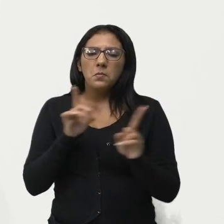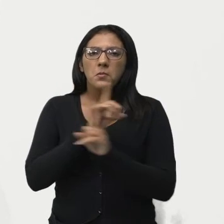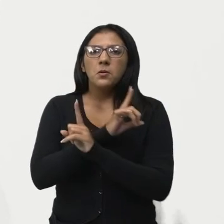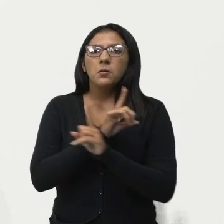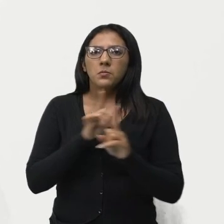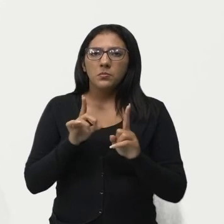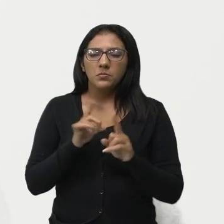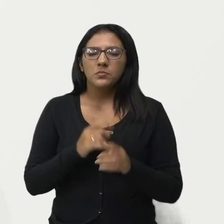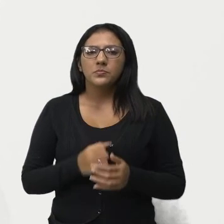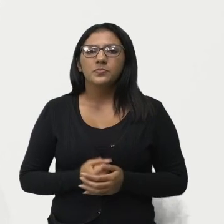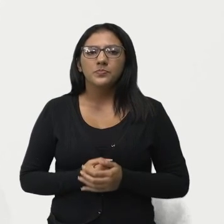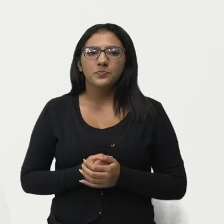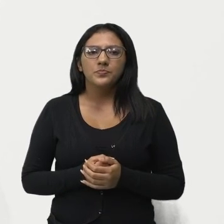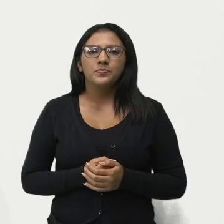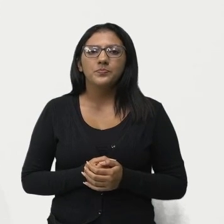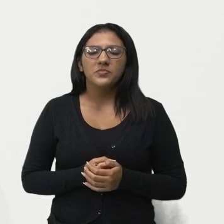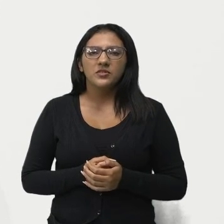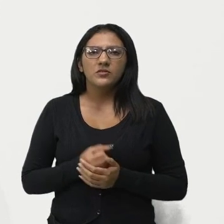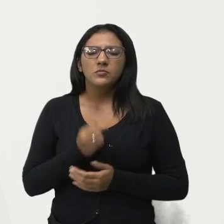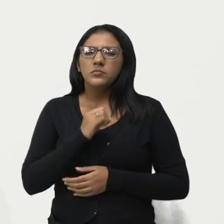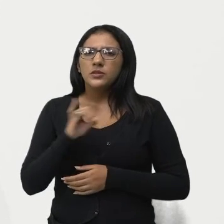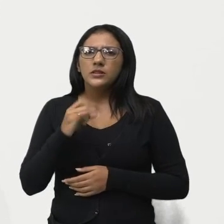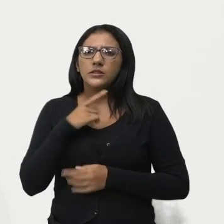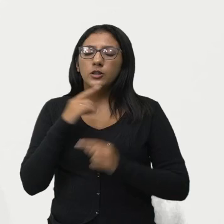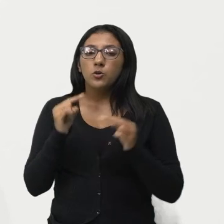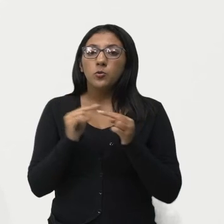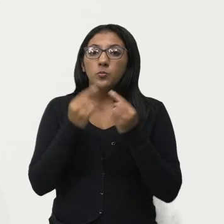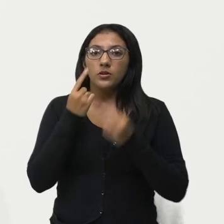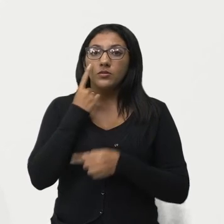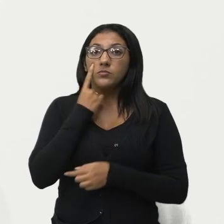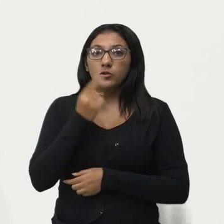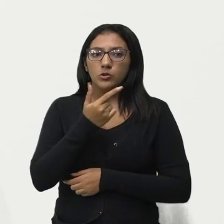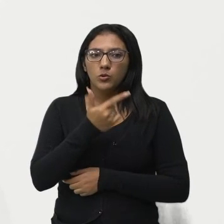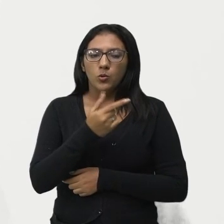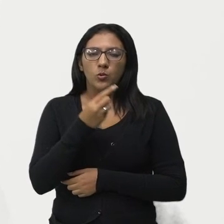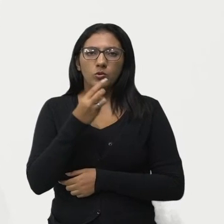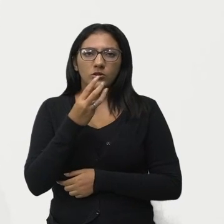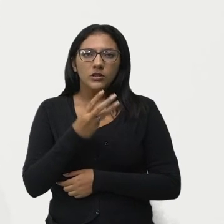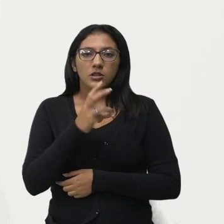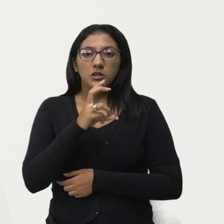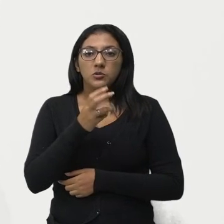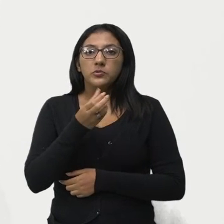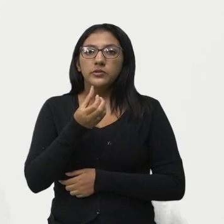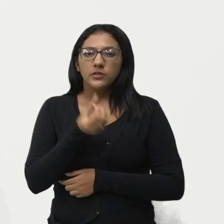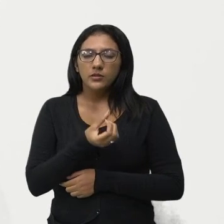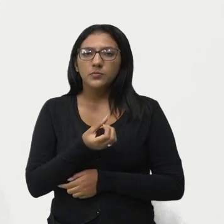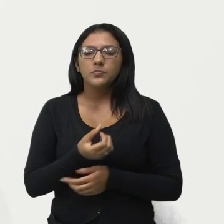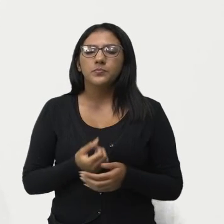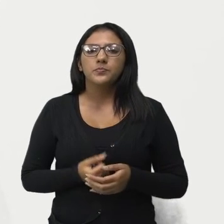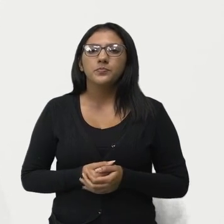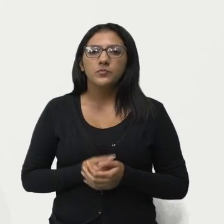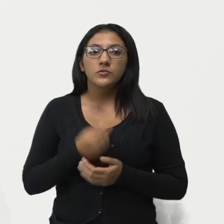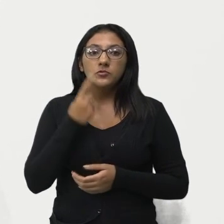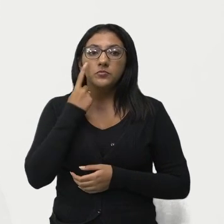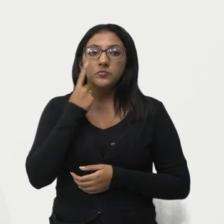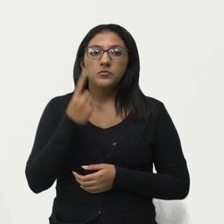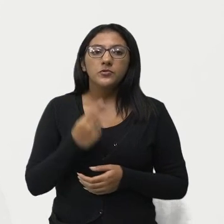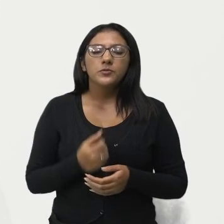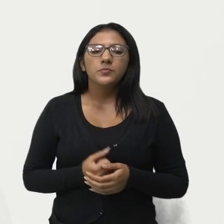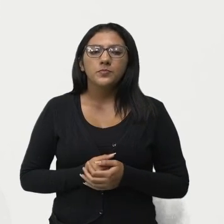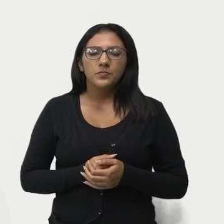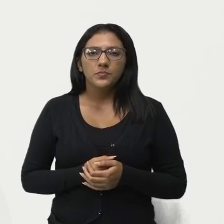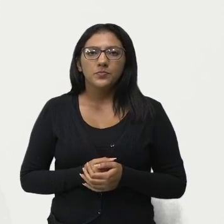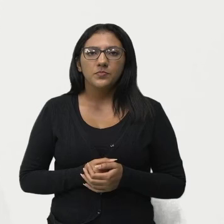Então, novamente, olha só. 2, 3, 5 e 6, né? Então, 2 e 3.